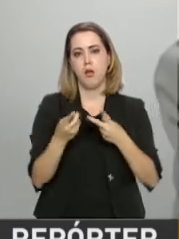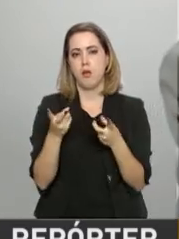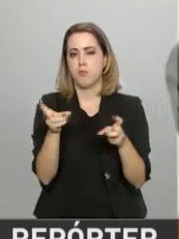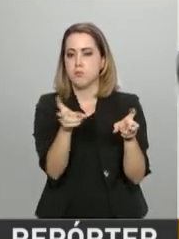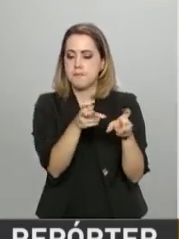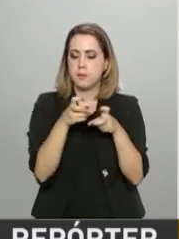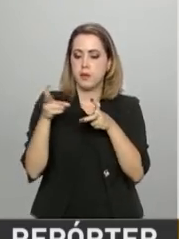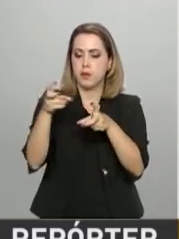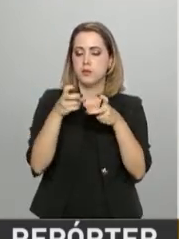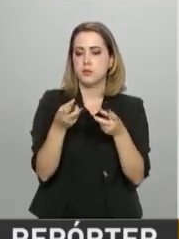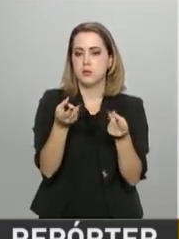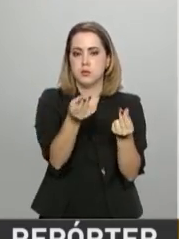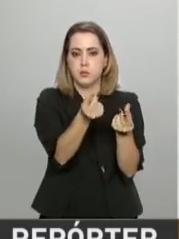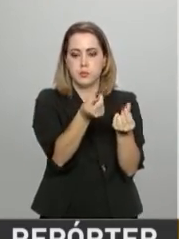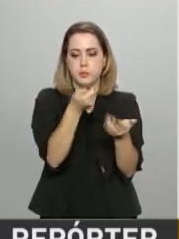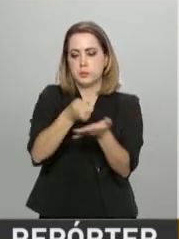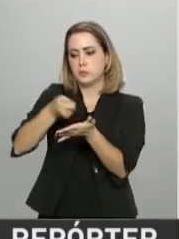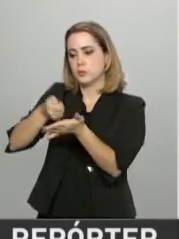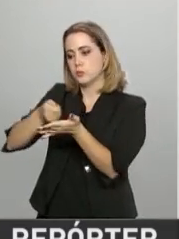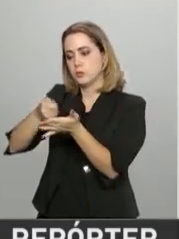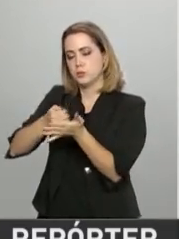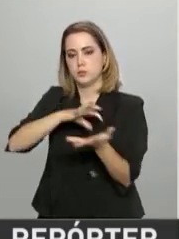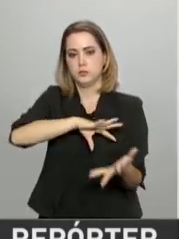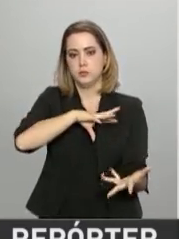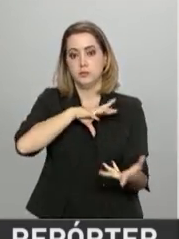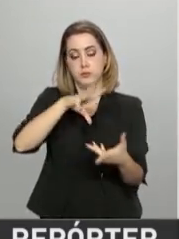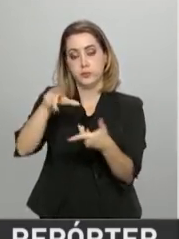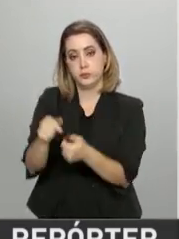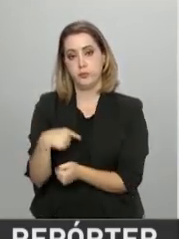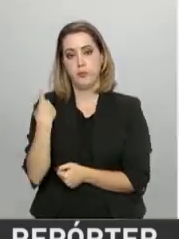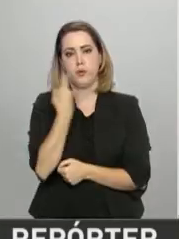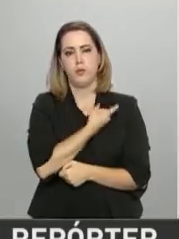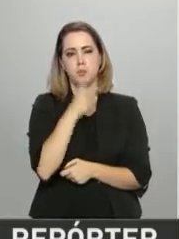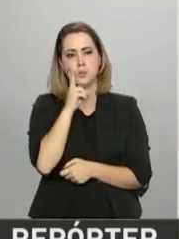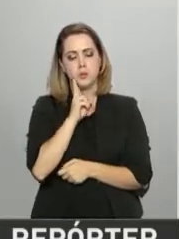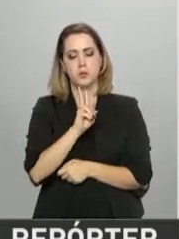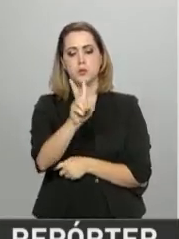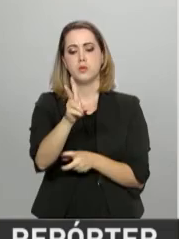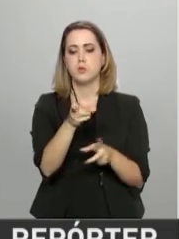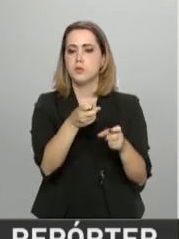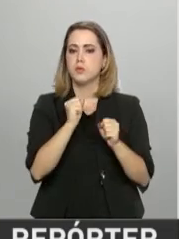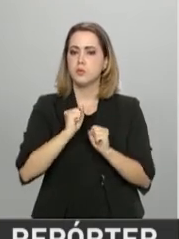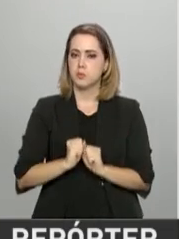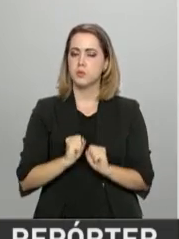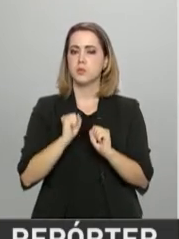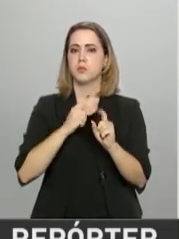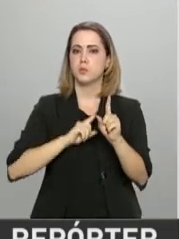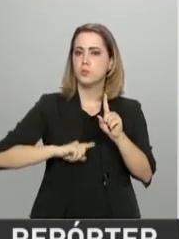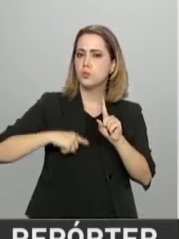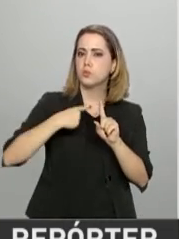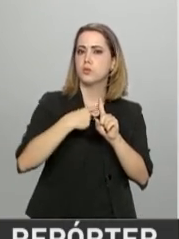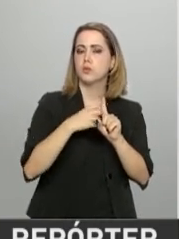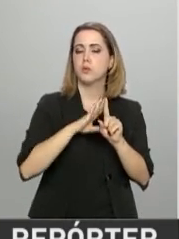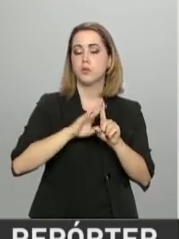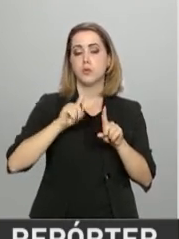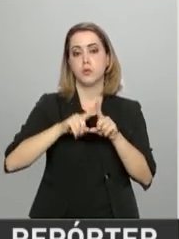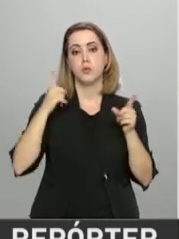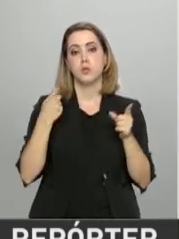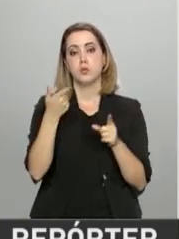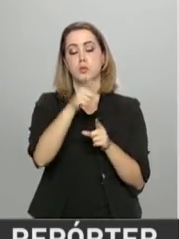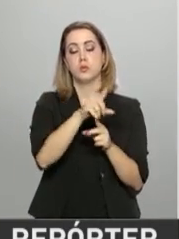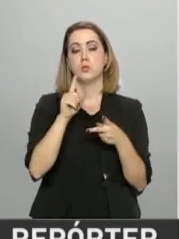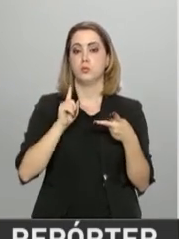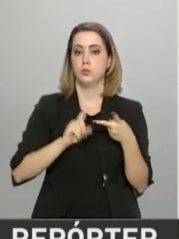internacionais, sobre a qual nós adicionamos uma margem. E o outro aspecto que é importante também é que nós vamos